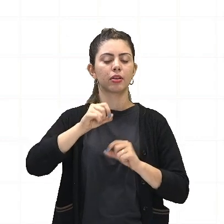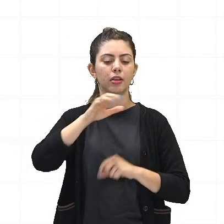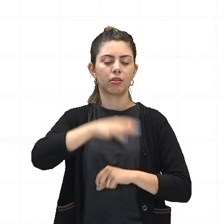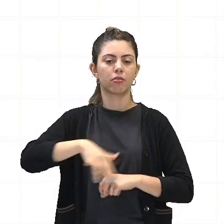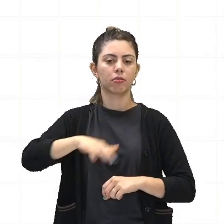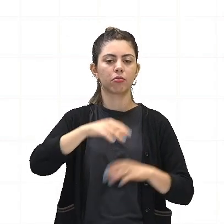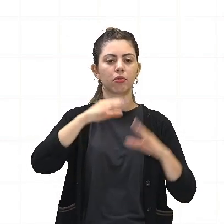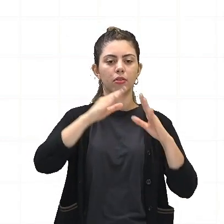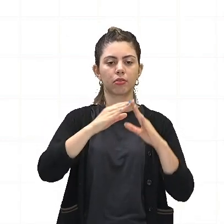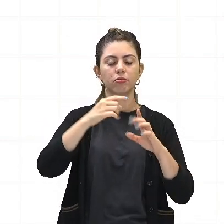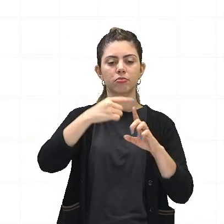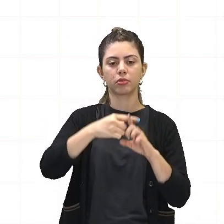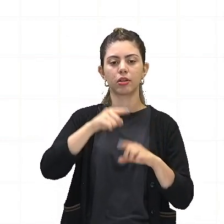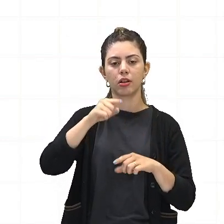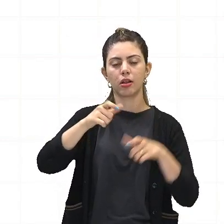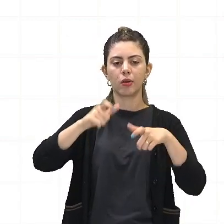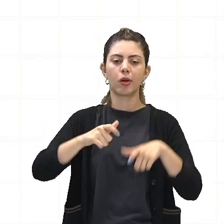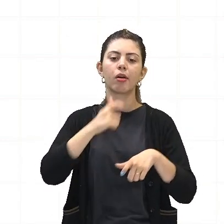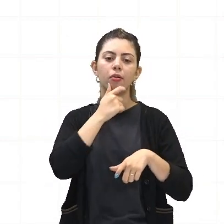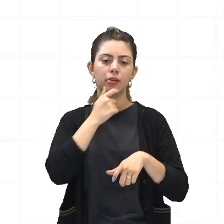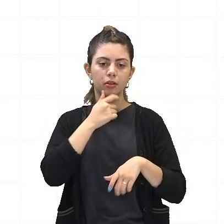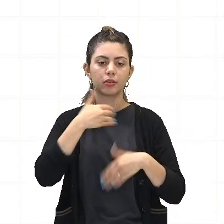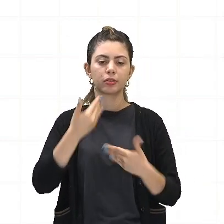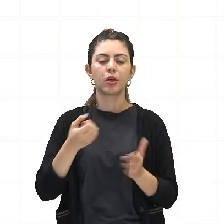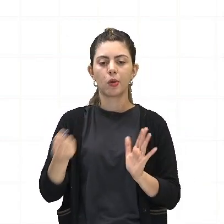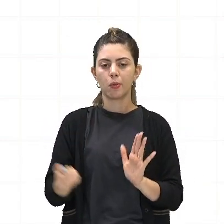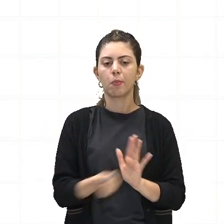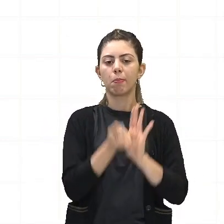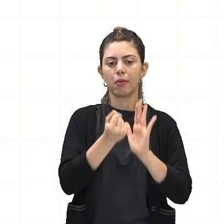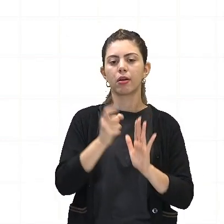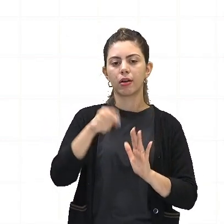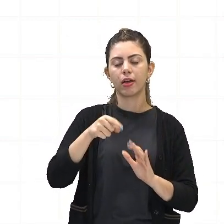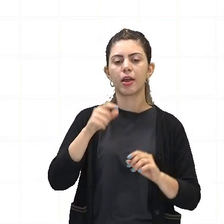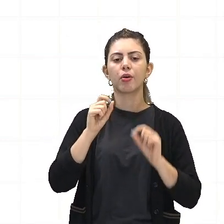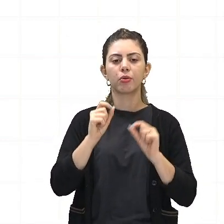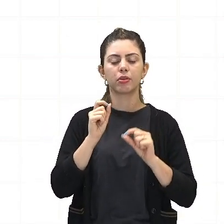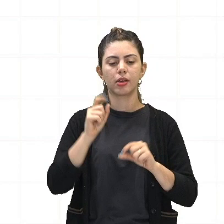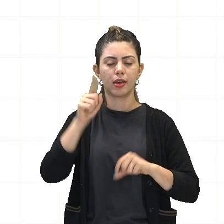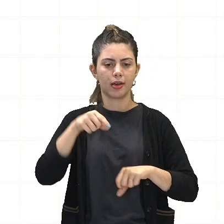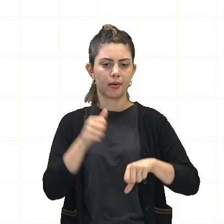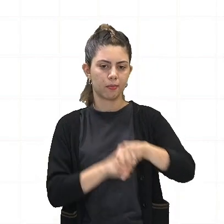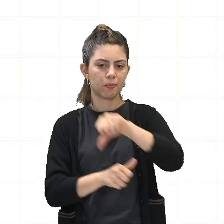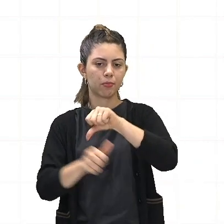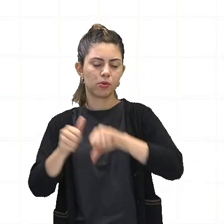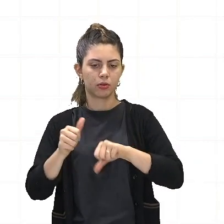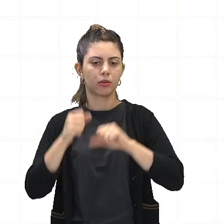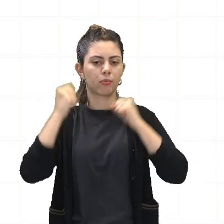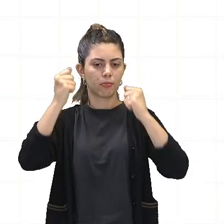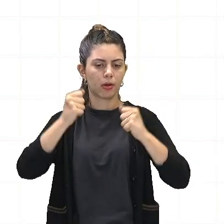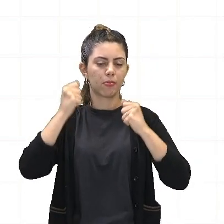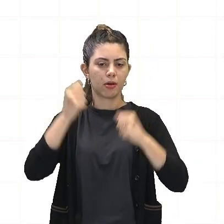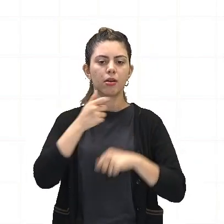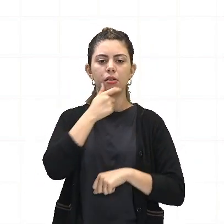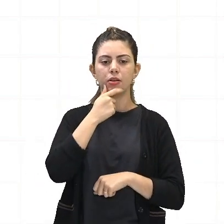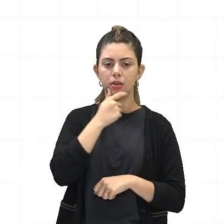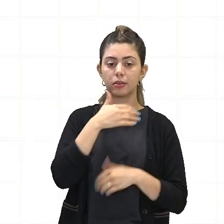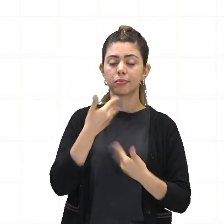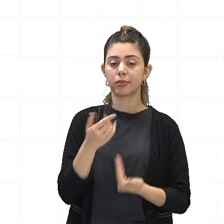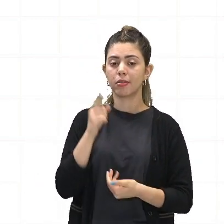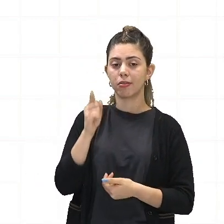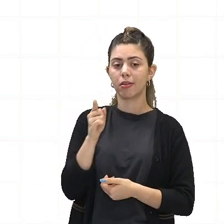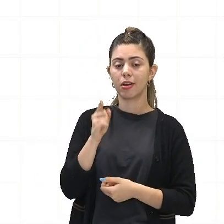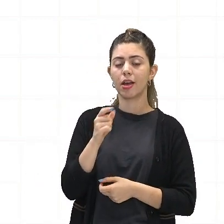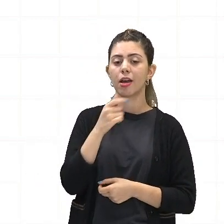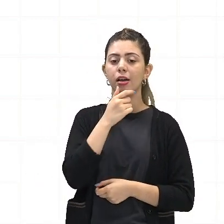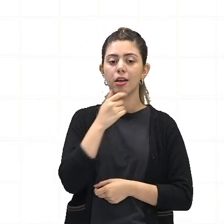vai romper com a Igreja. E em 1534, ele vai impor o ato de